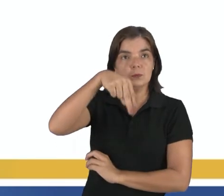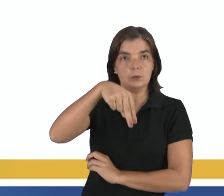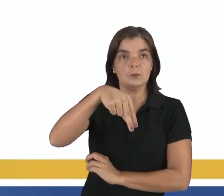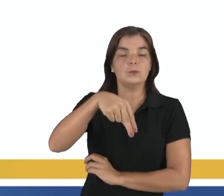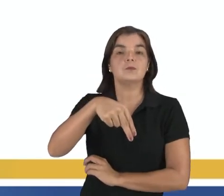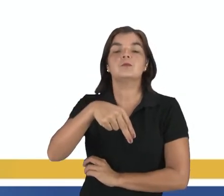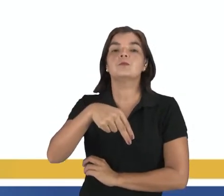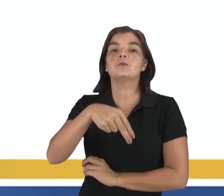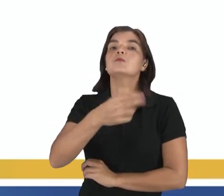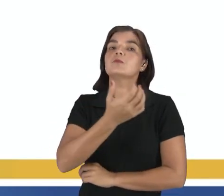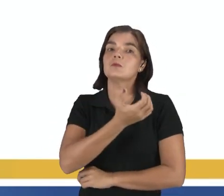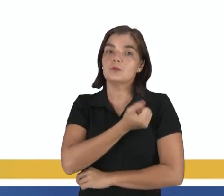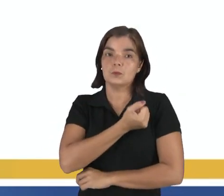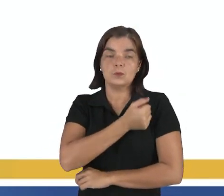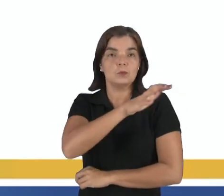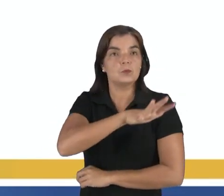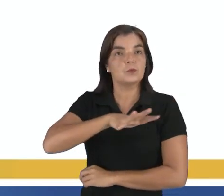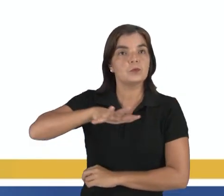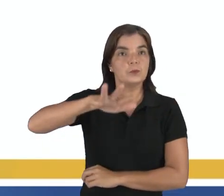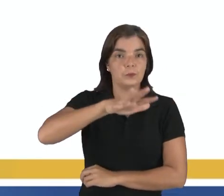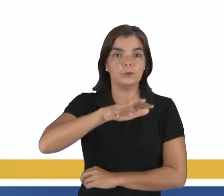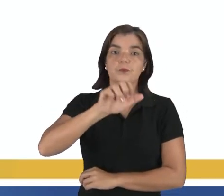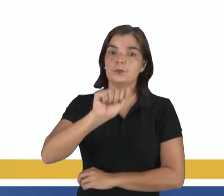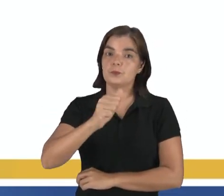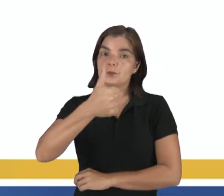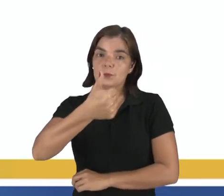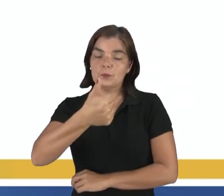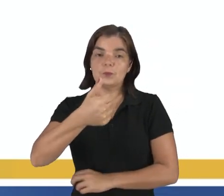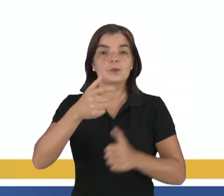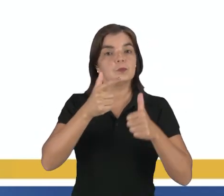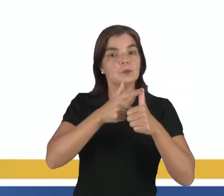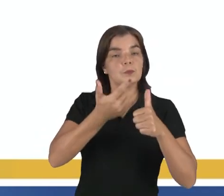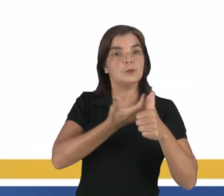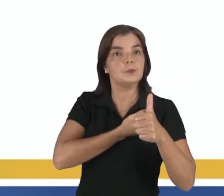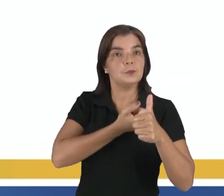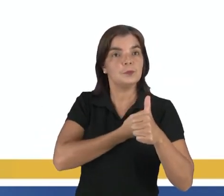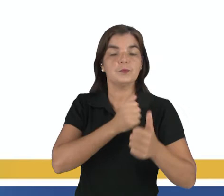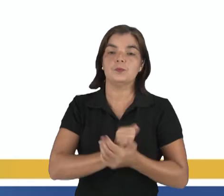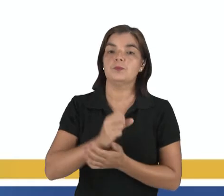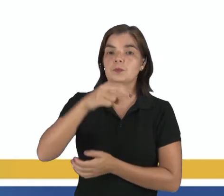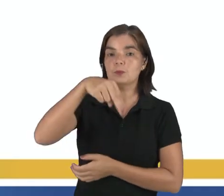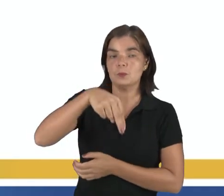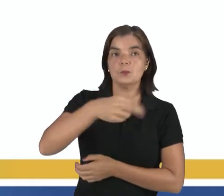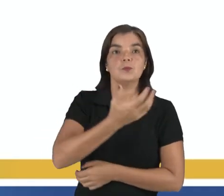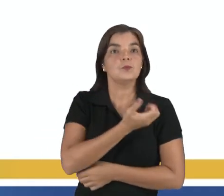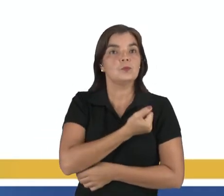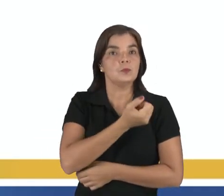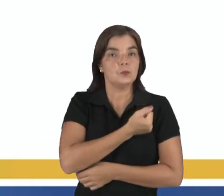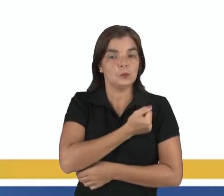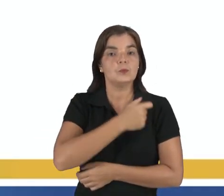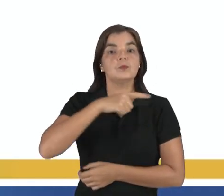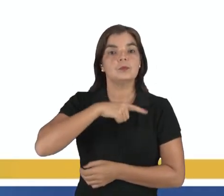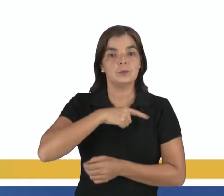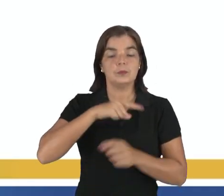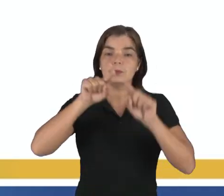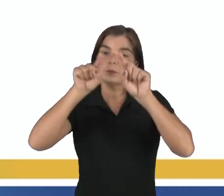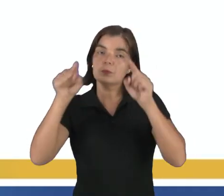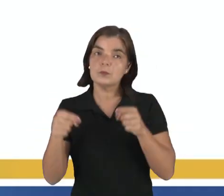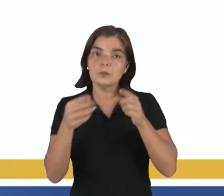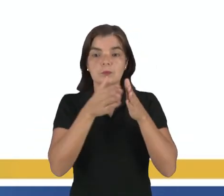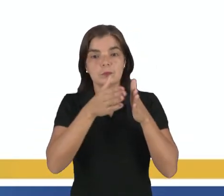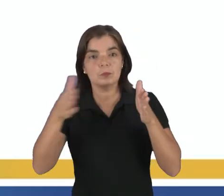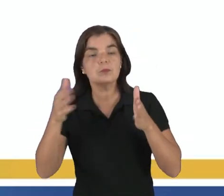O AN nós temos o termo geral, o A índice 1, que é o primeiro termo, O N é o número de termos